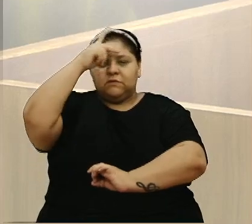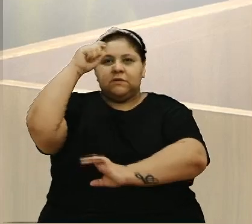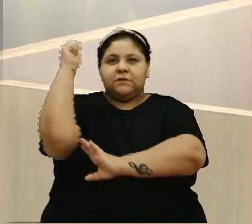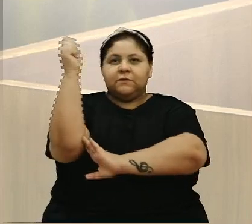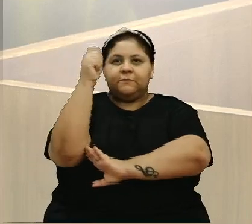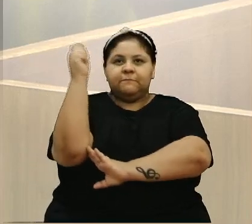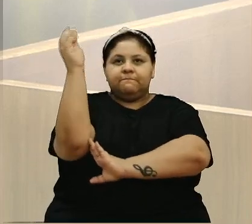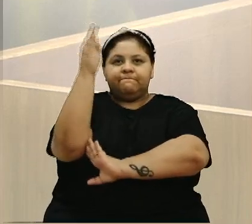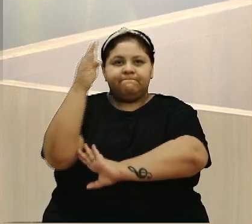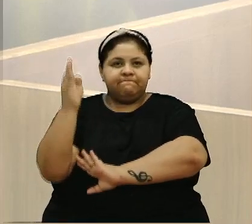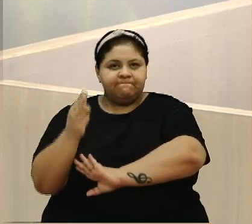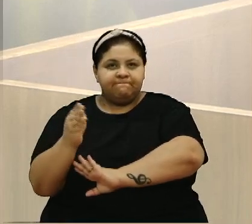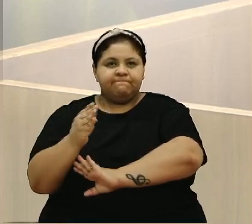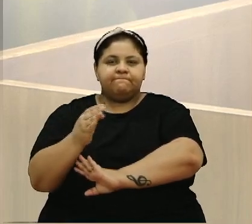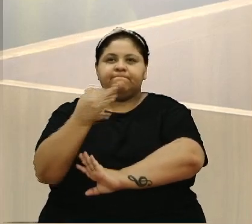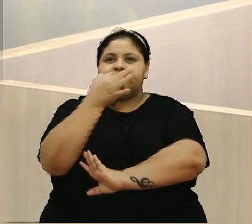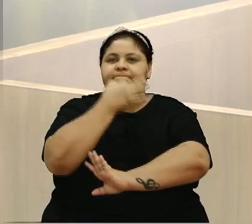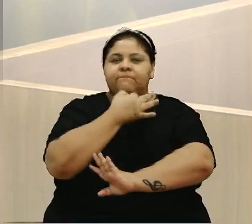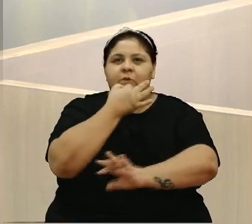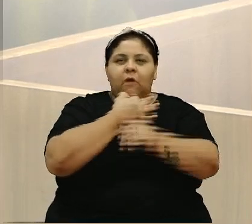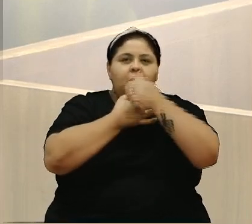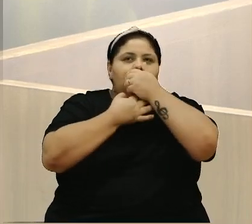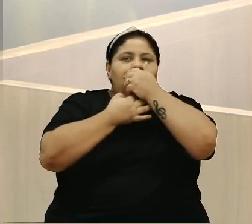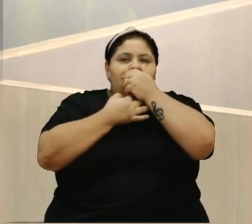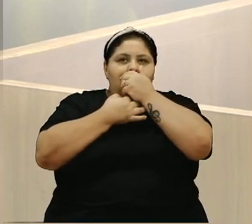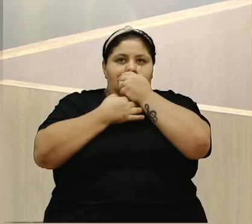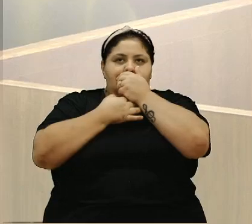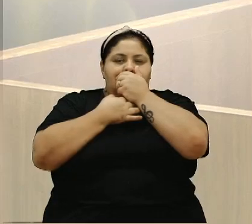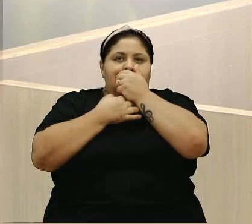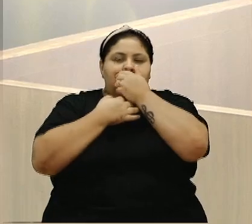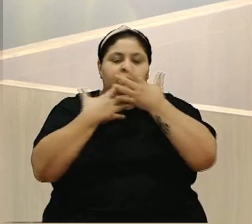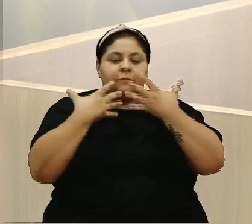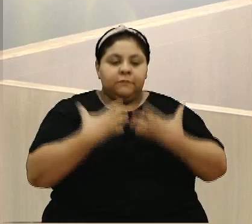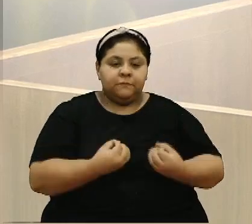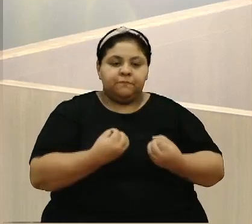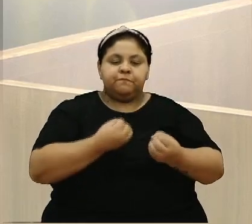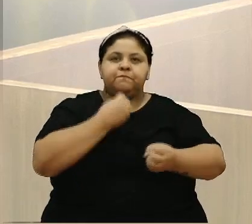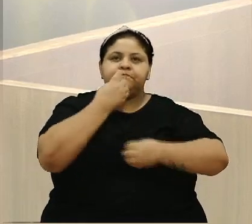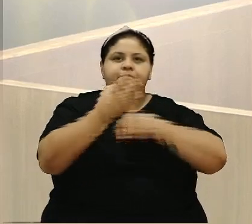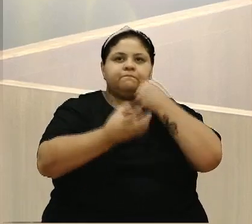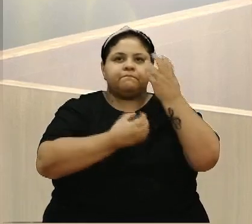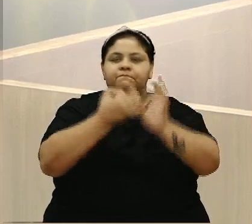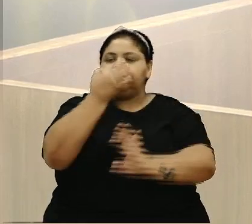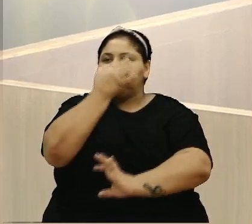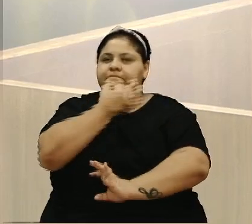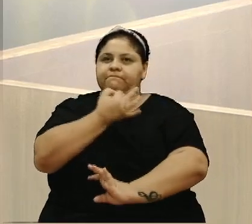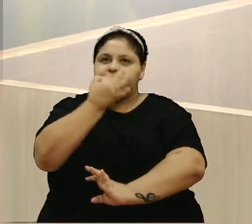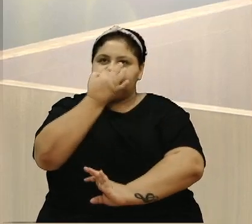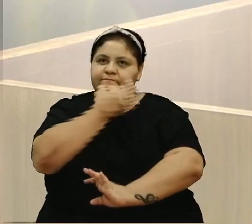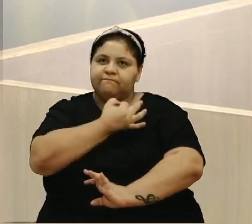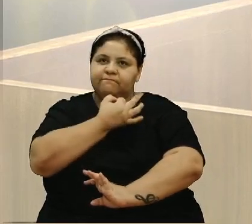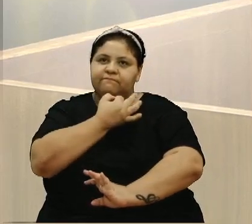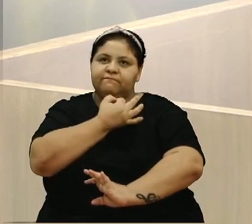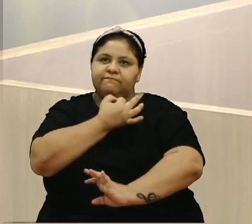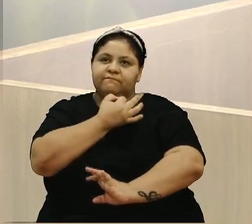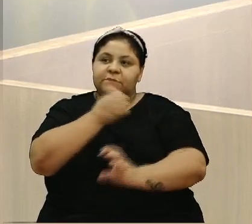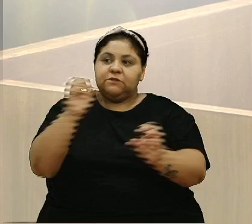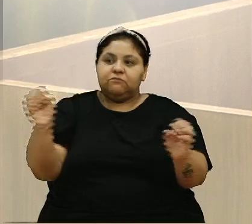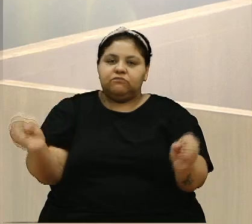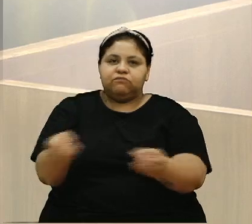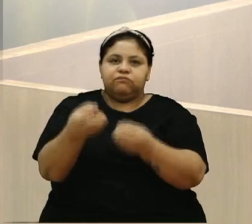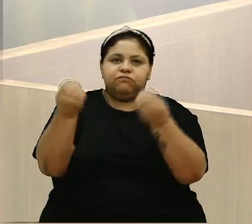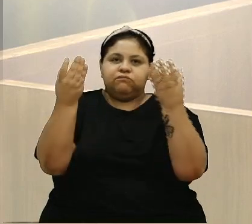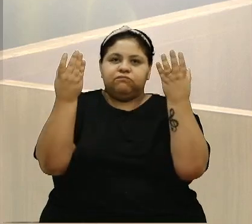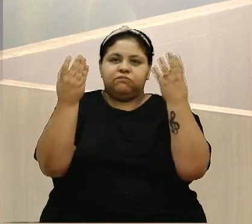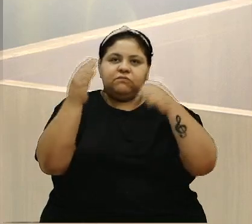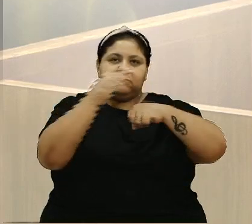Brasil. Caxias do Sul abraça a poesia. Caxias do Sul, logo, logo, estará em festa com a